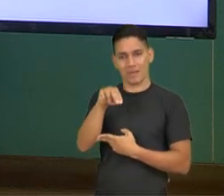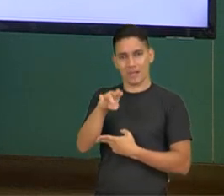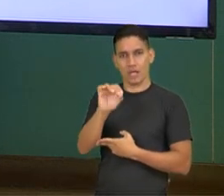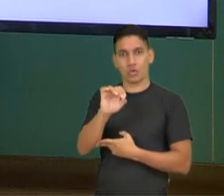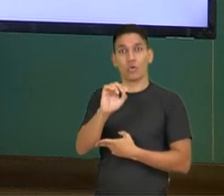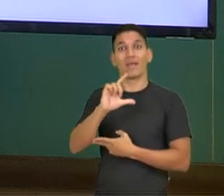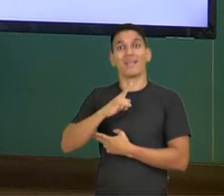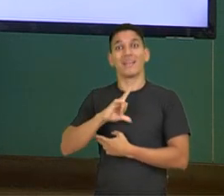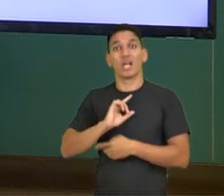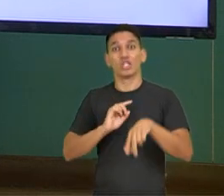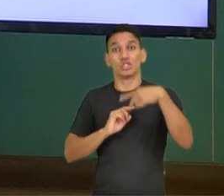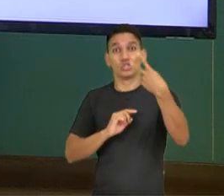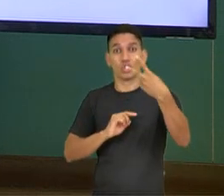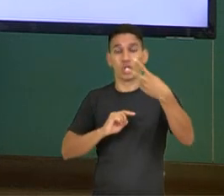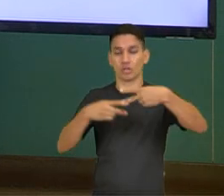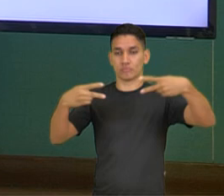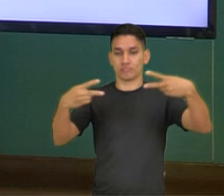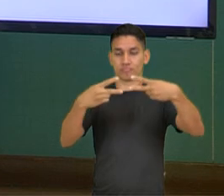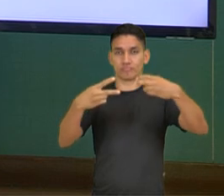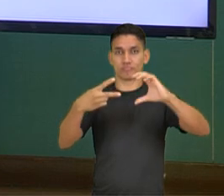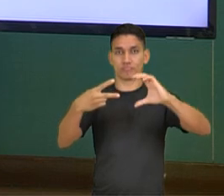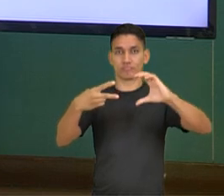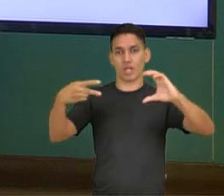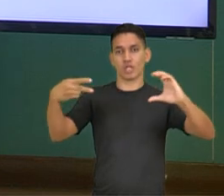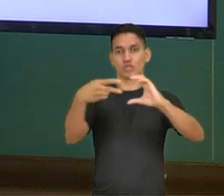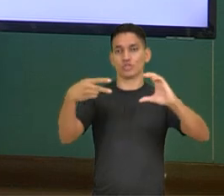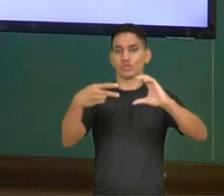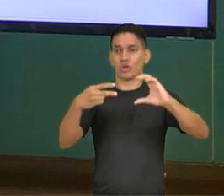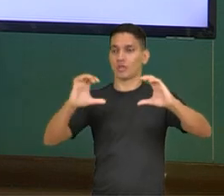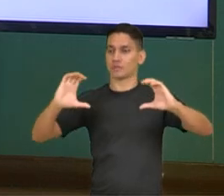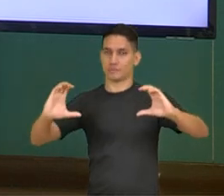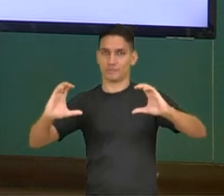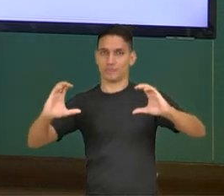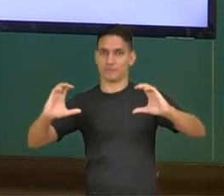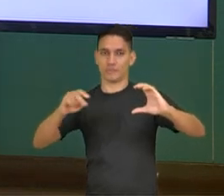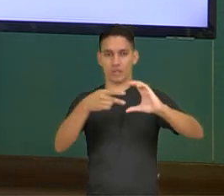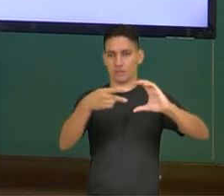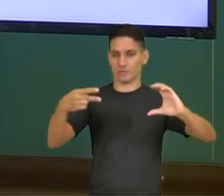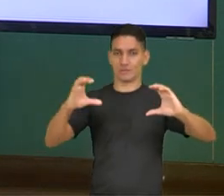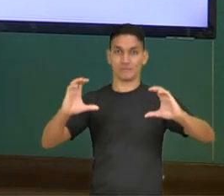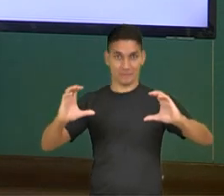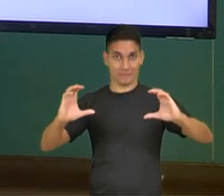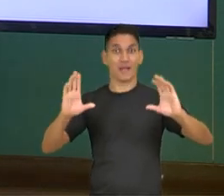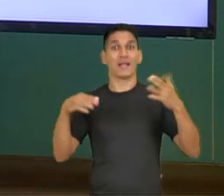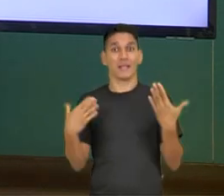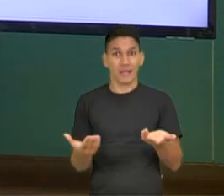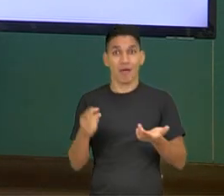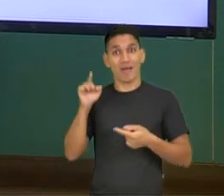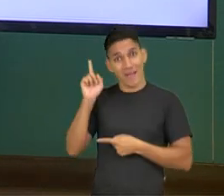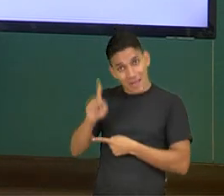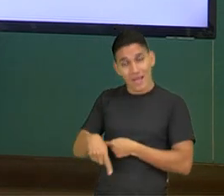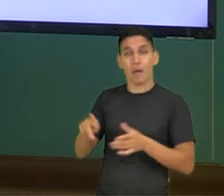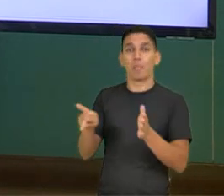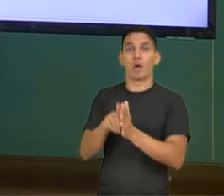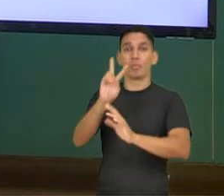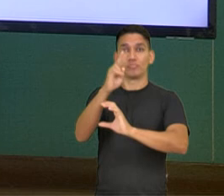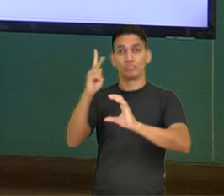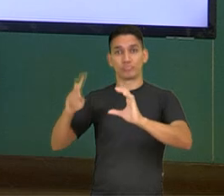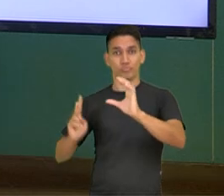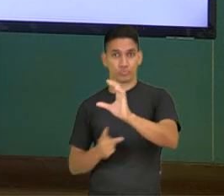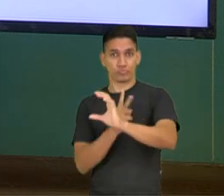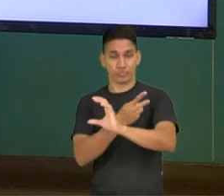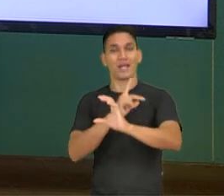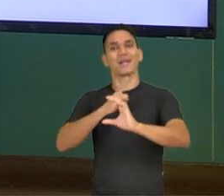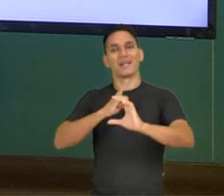uma dupla ligação entre dois carbonos. Então, os alcenos são os hidrocarbonetos que possuem